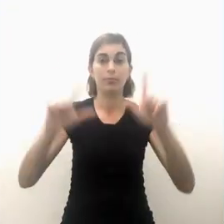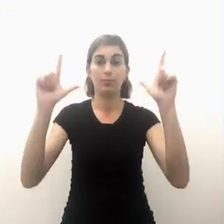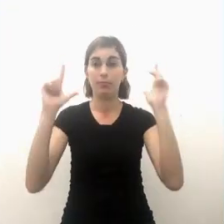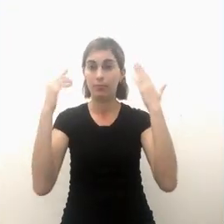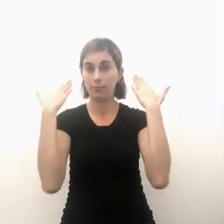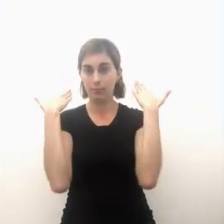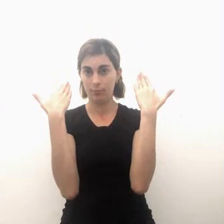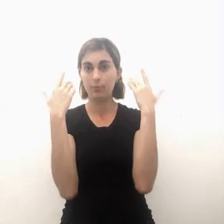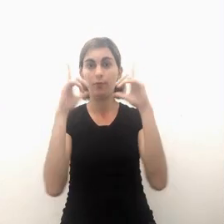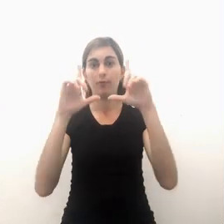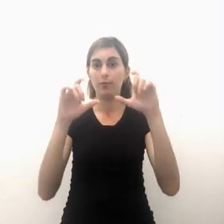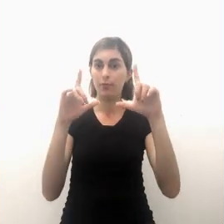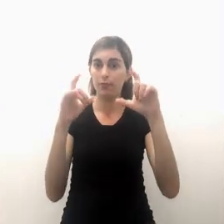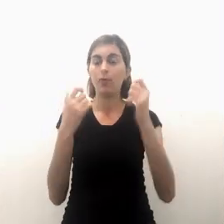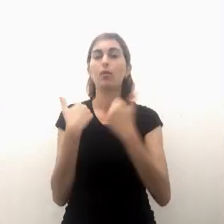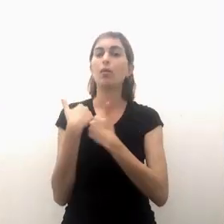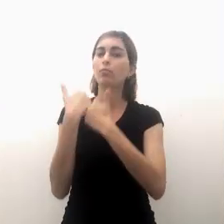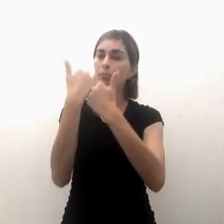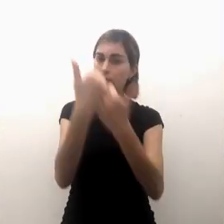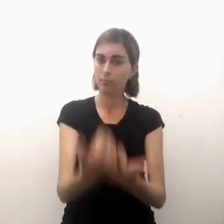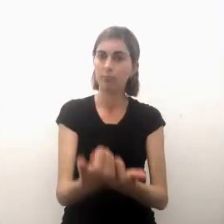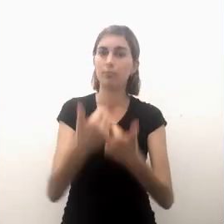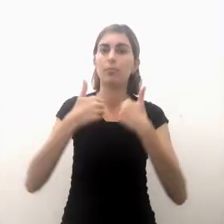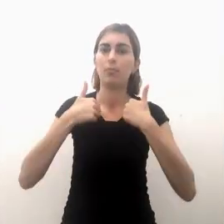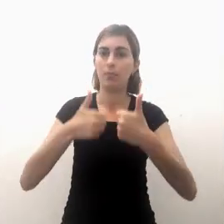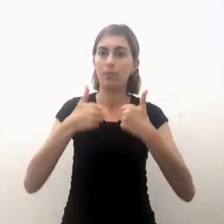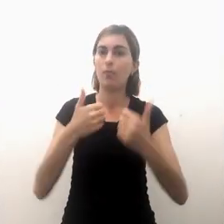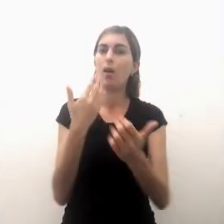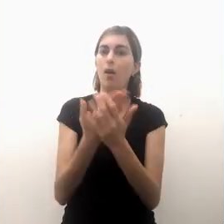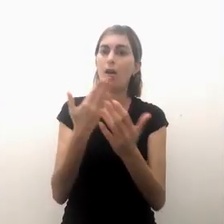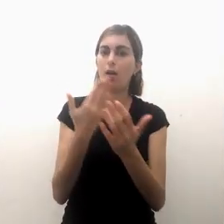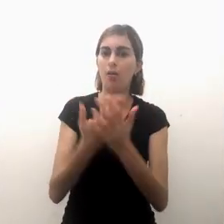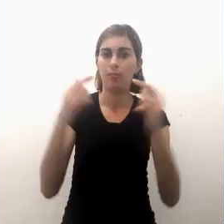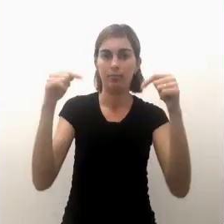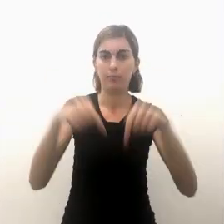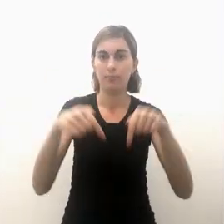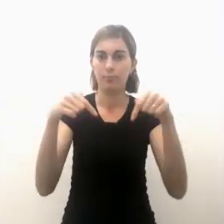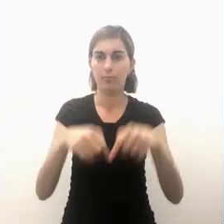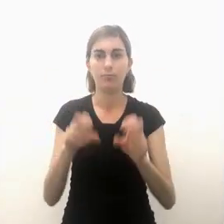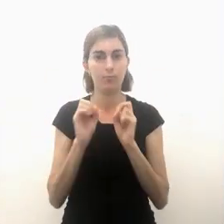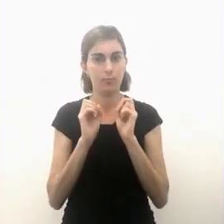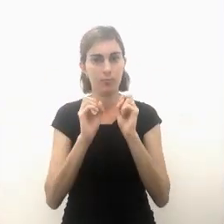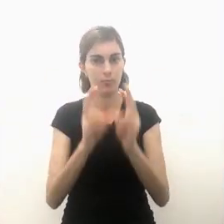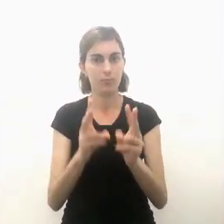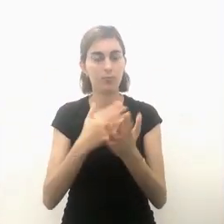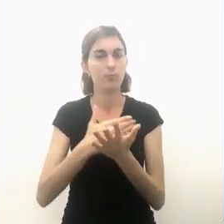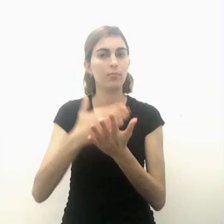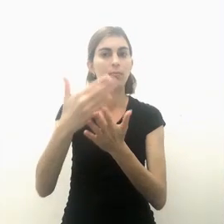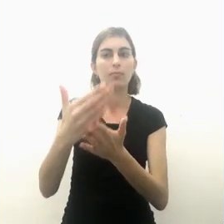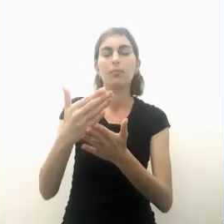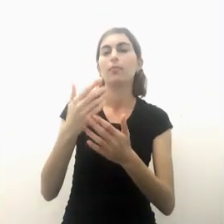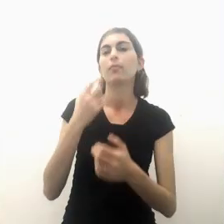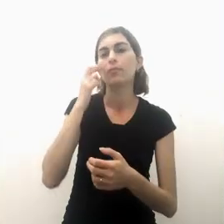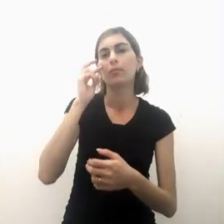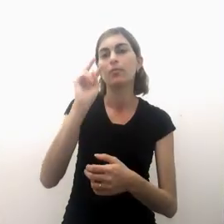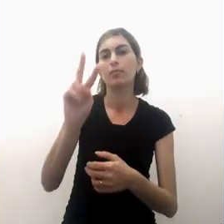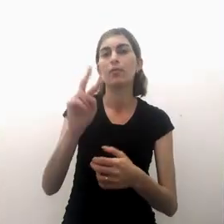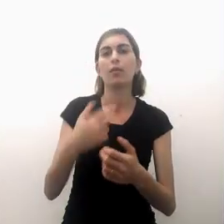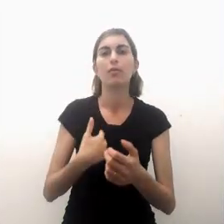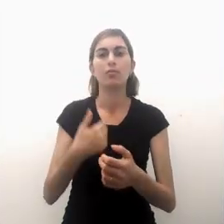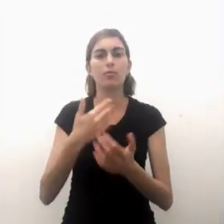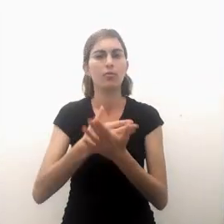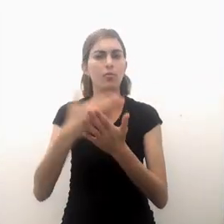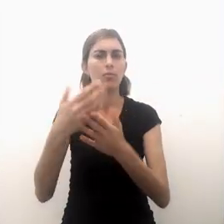vocês acabaram de ver na tela, ela representa bem a nossa aula de hoje. Ok, gente, vamos começar. A gente